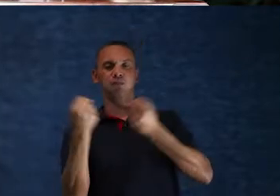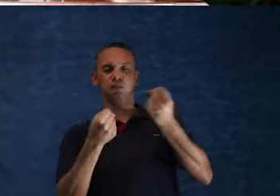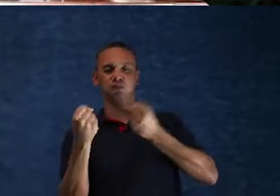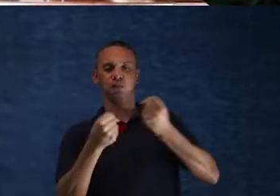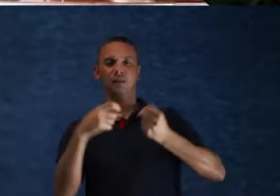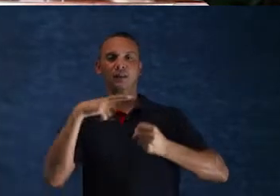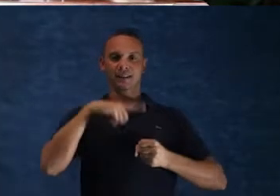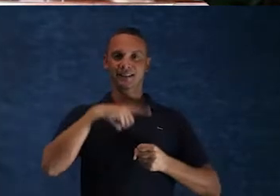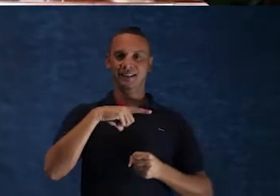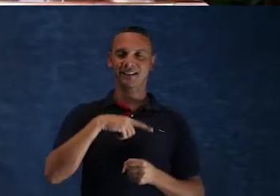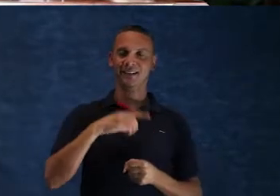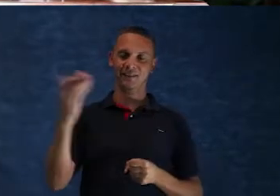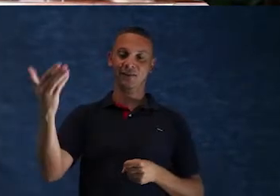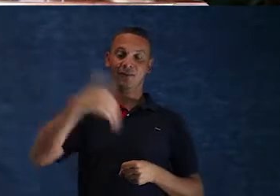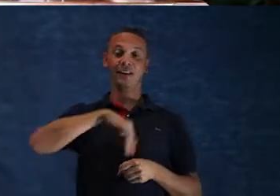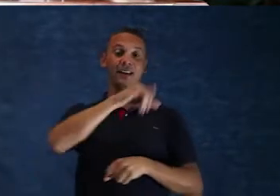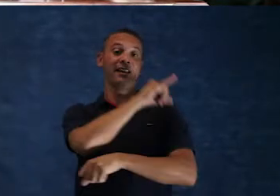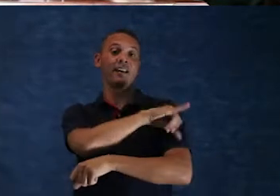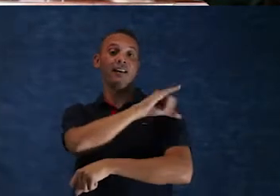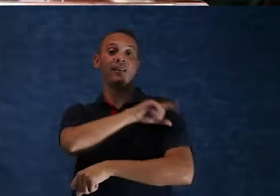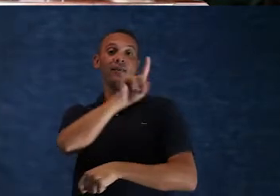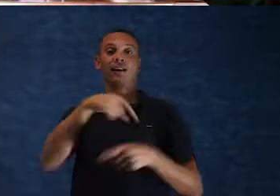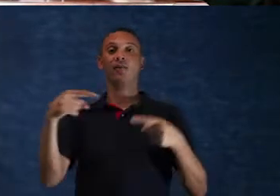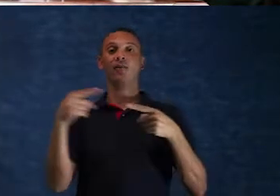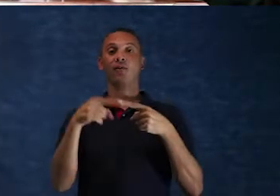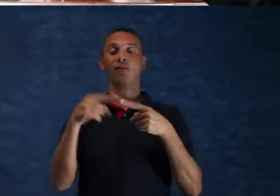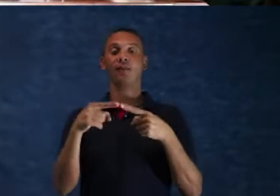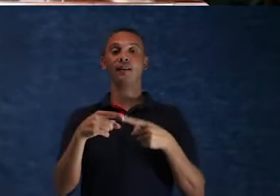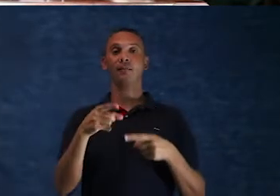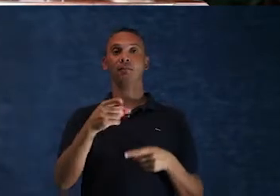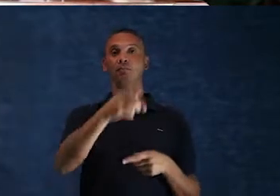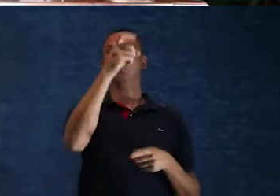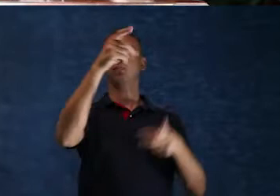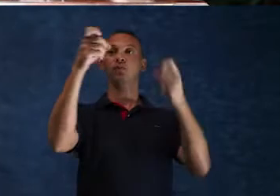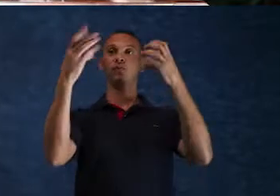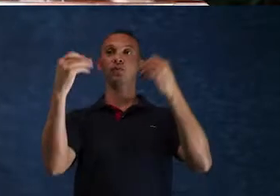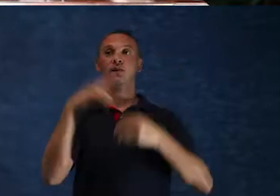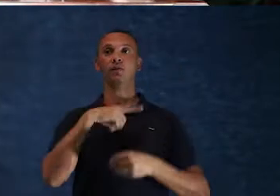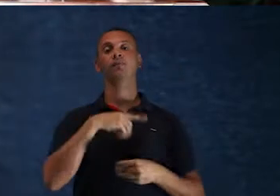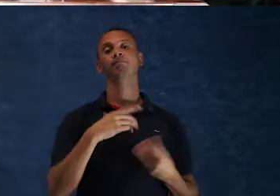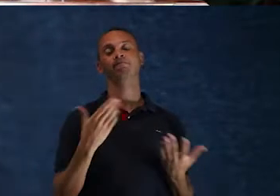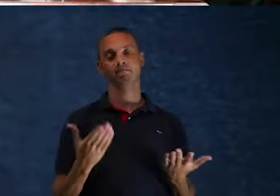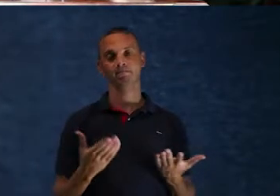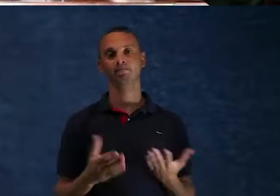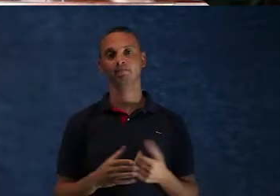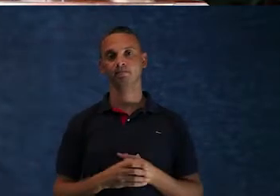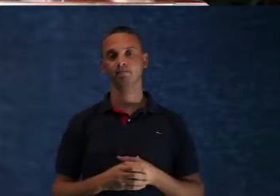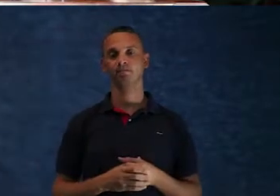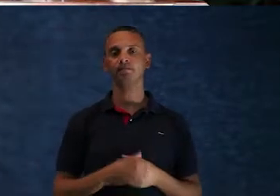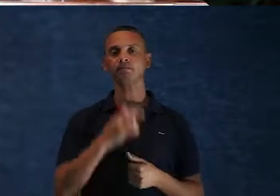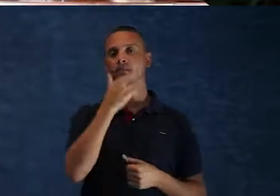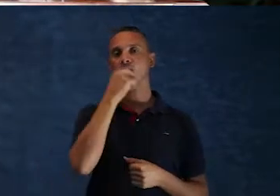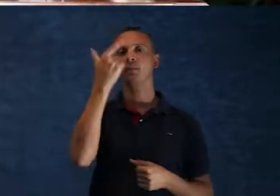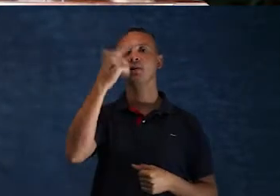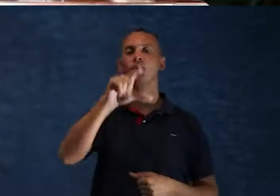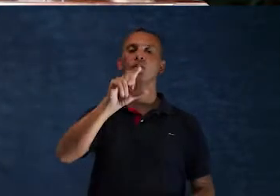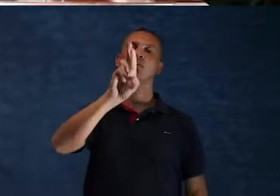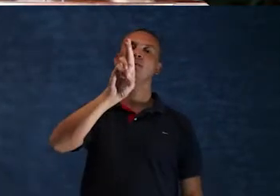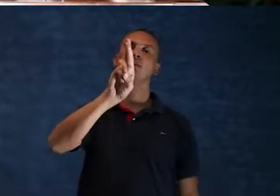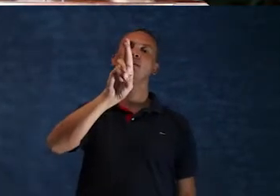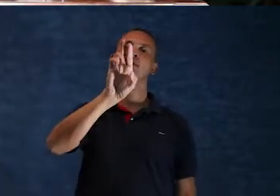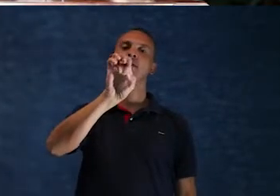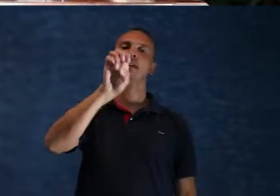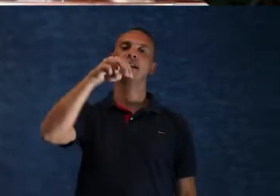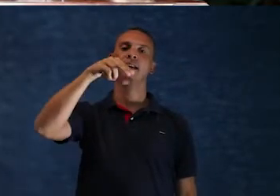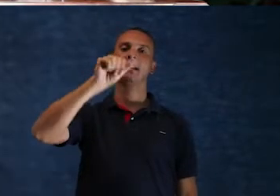mais especificamente, é uma das mecas da bandidagem. O Renato Cordeiro Gomes, em Todas as